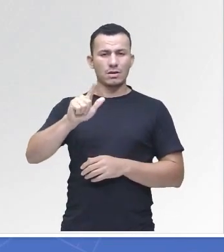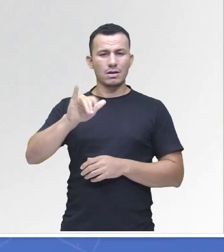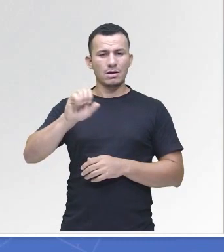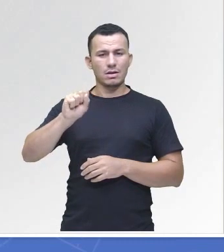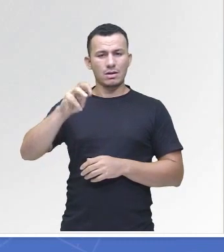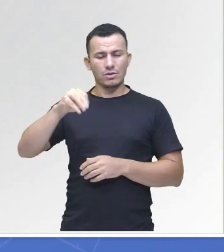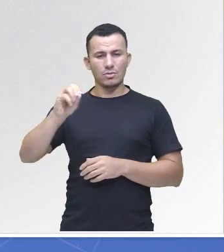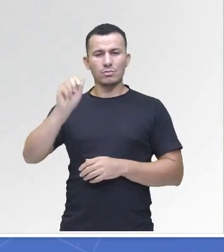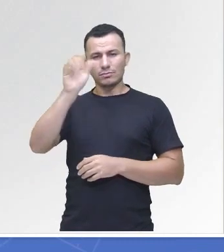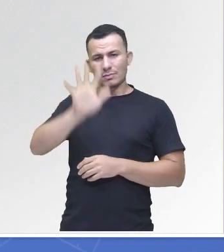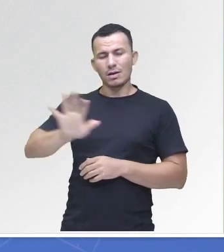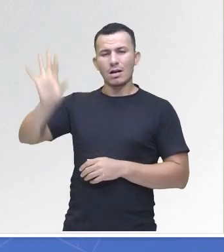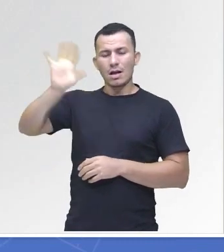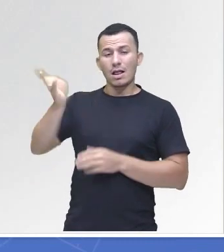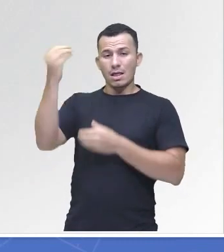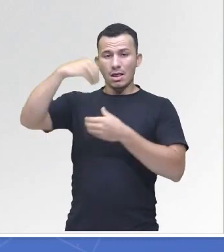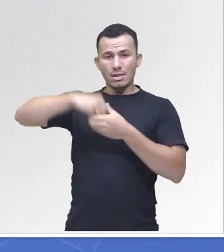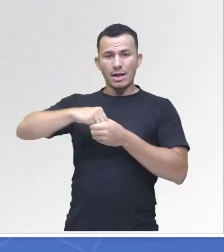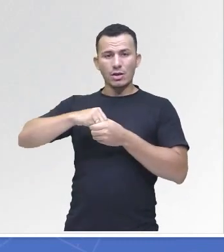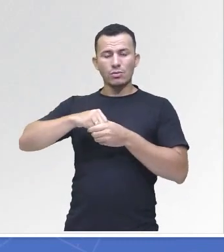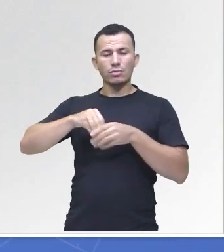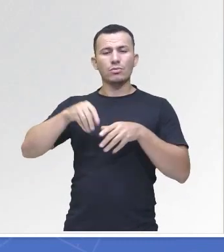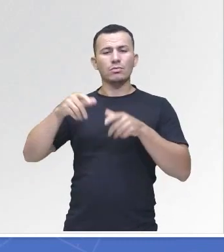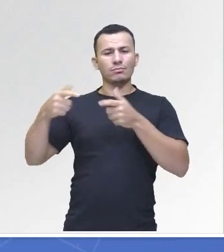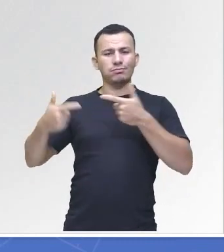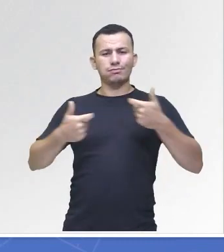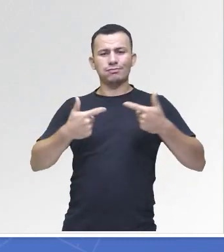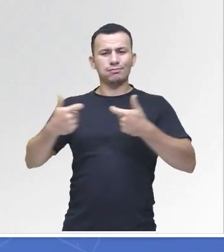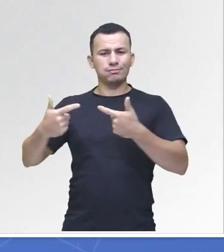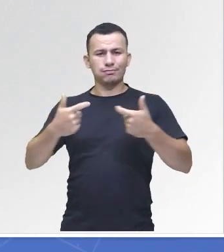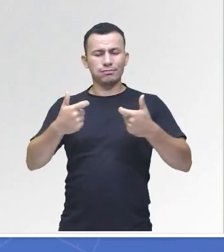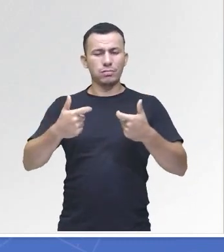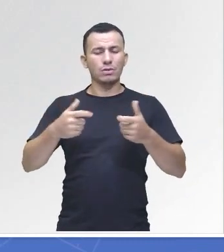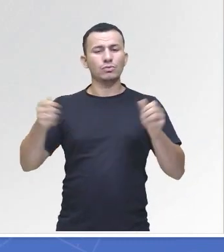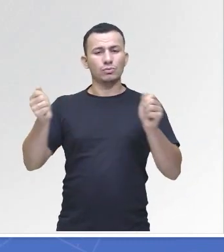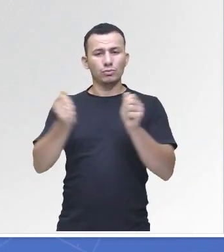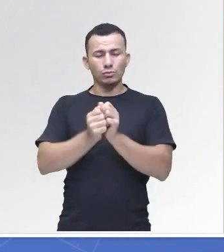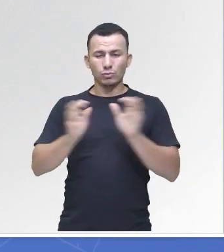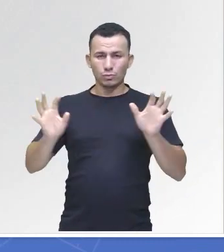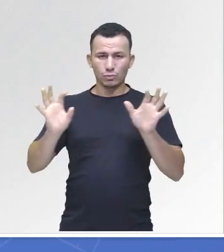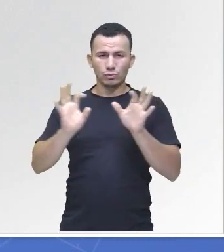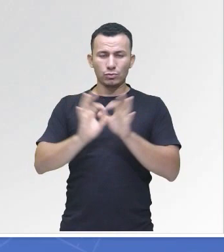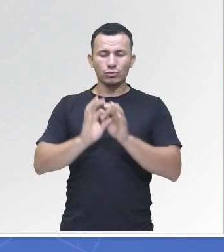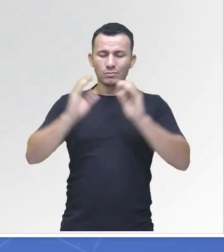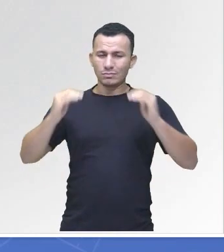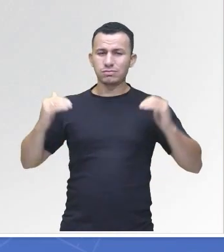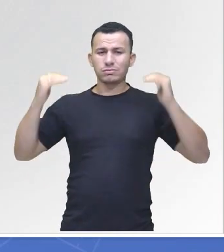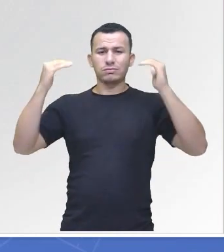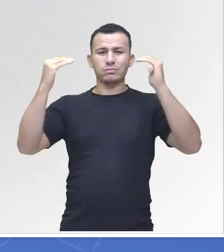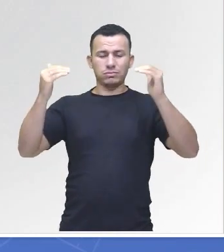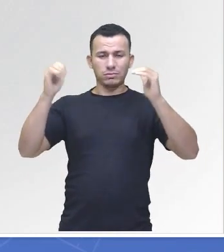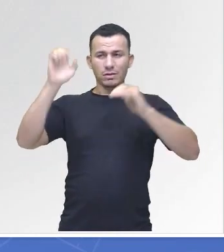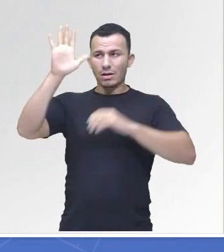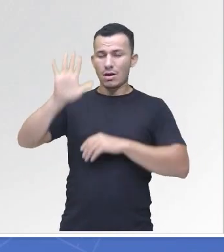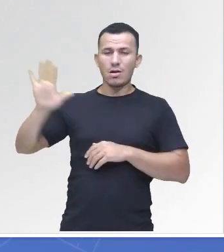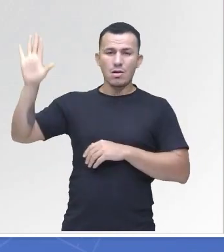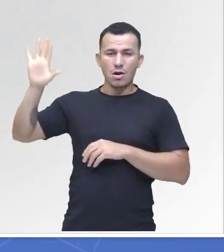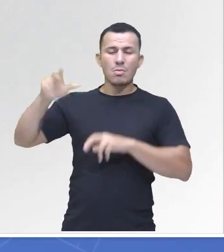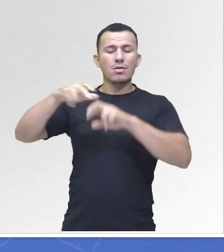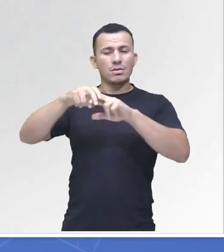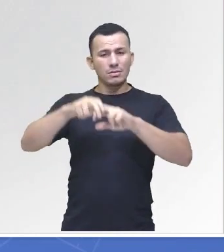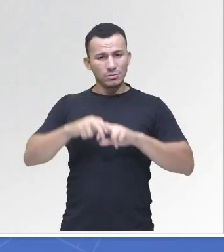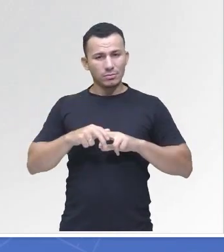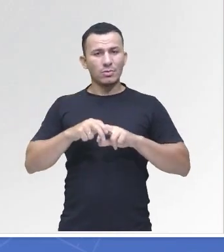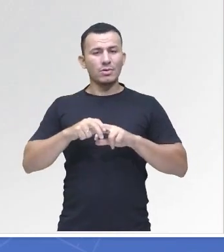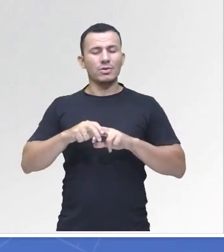das disputas territoriais entre as grandes potências europeias e vai ser um dos fatores ligados aí